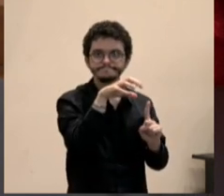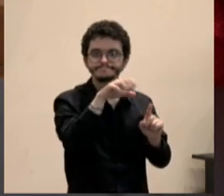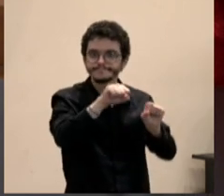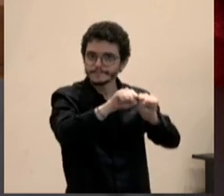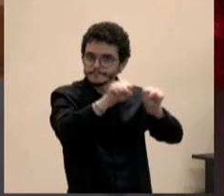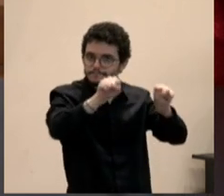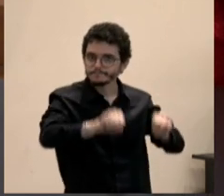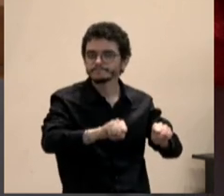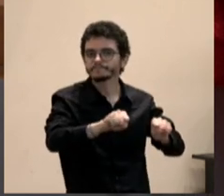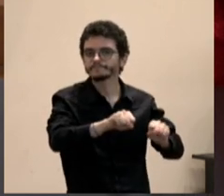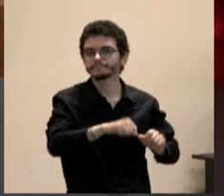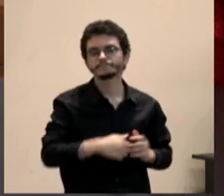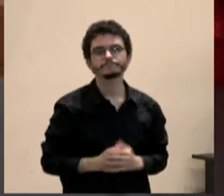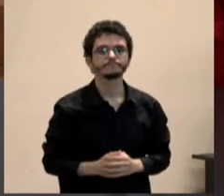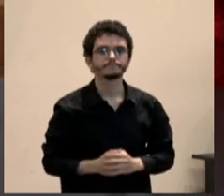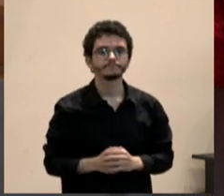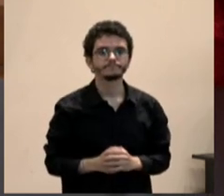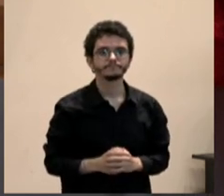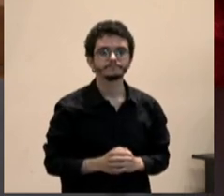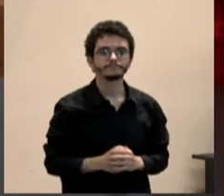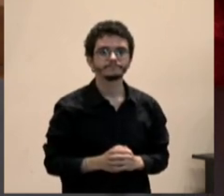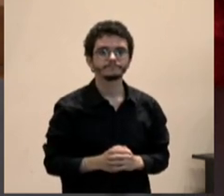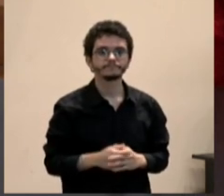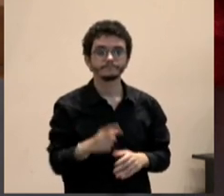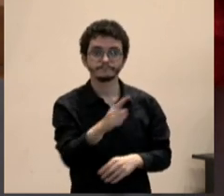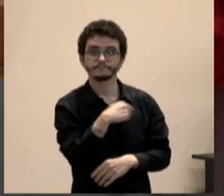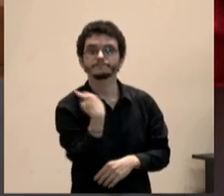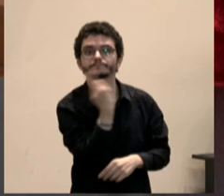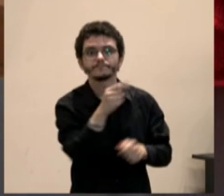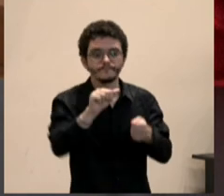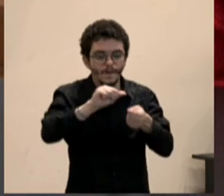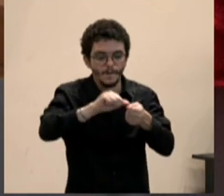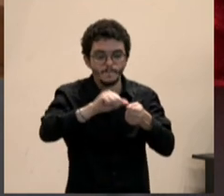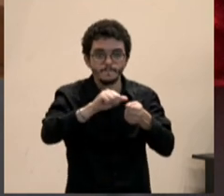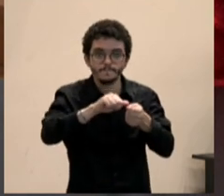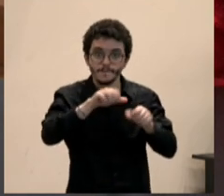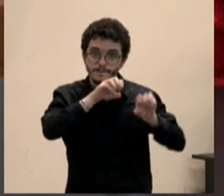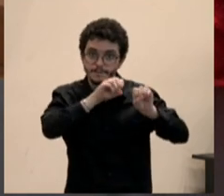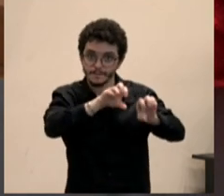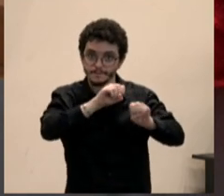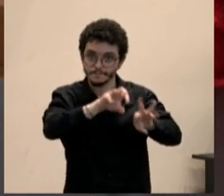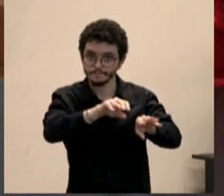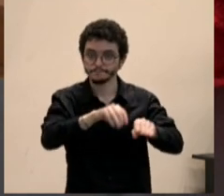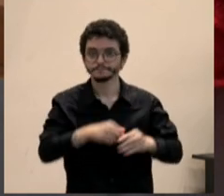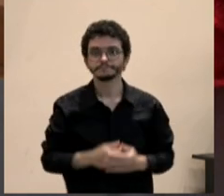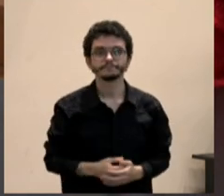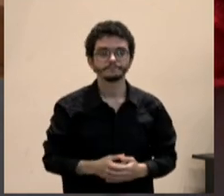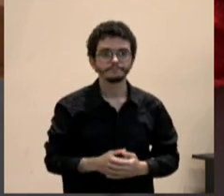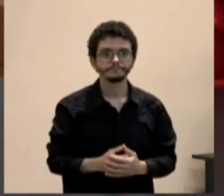sistemático ao nosso fazer da educação.